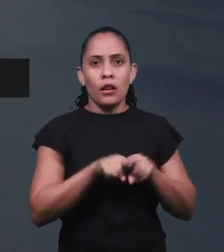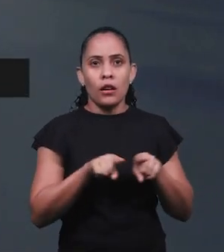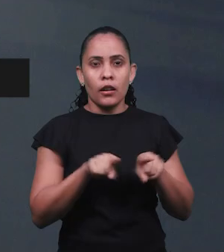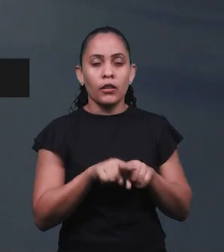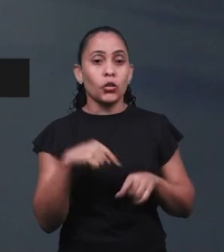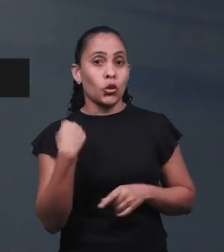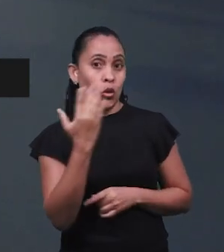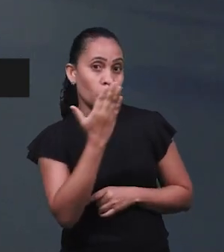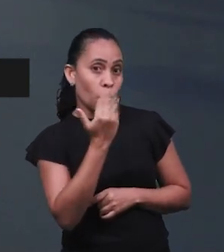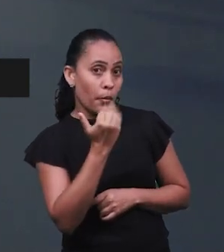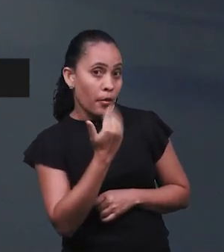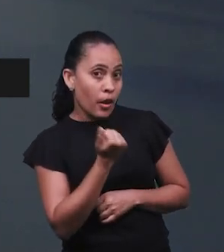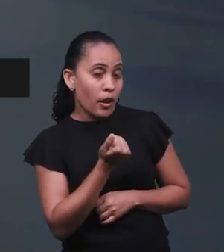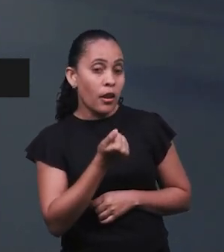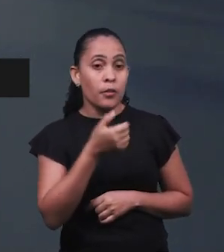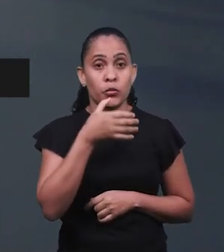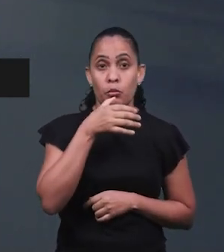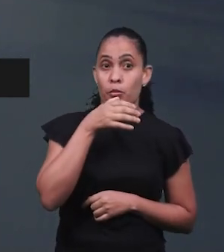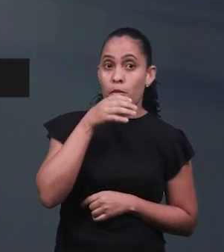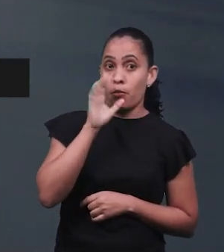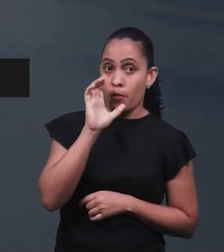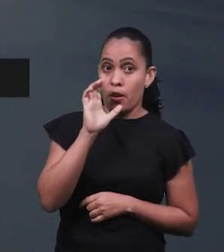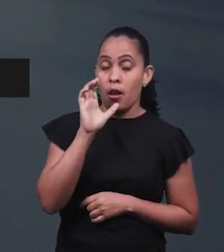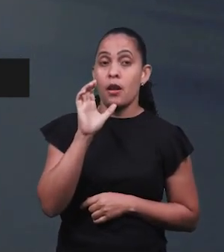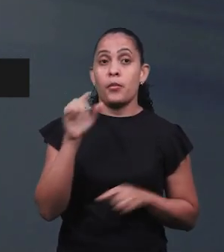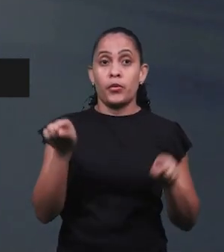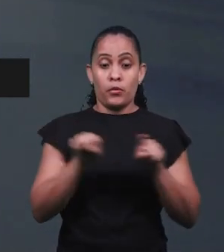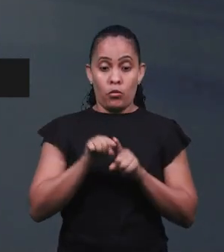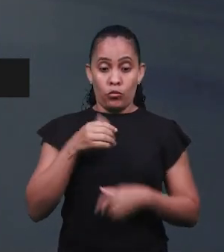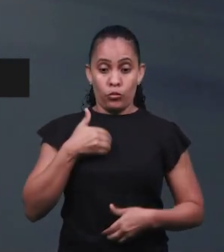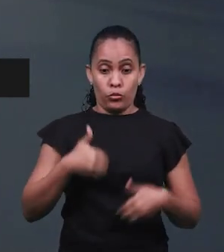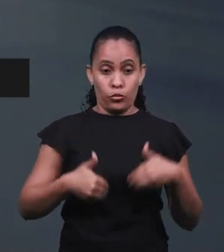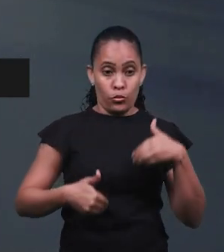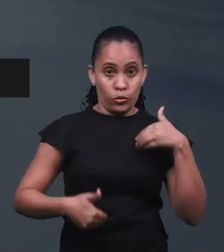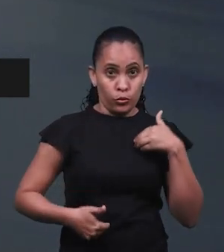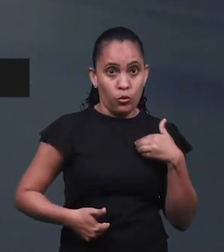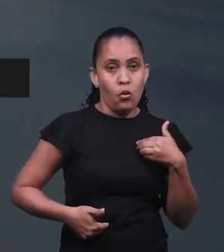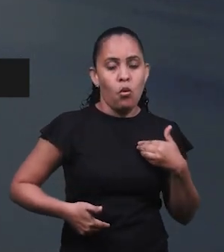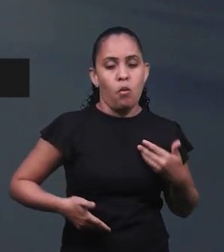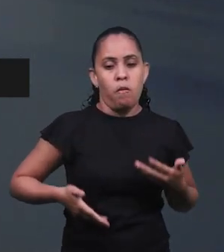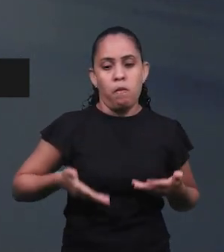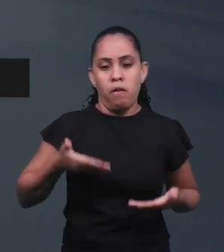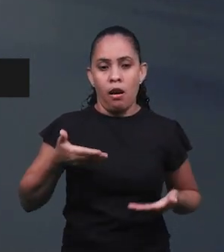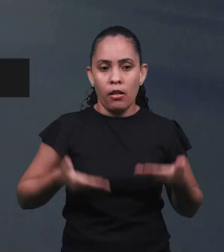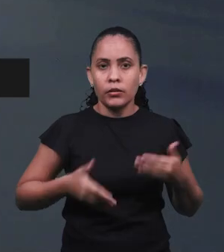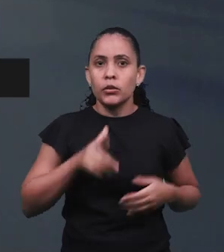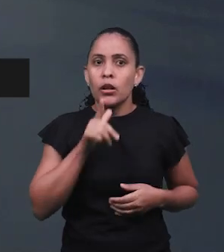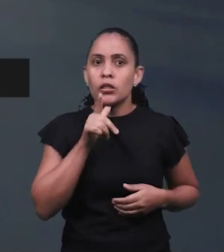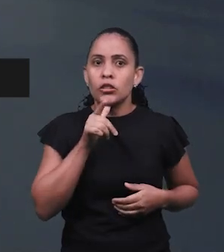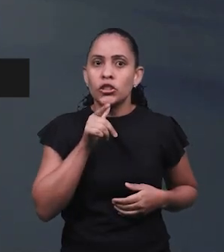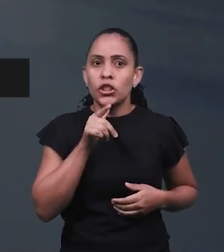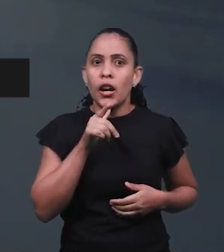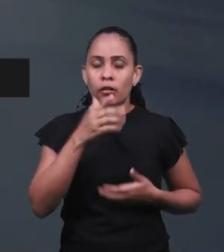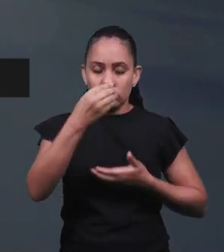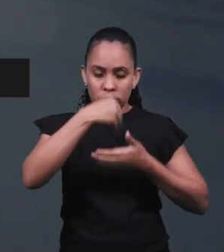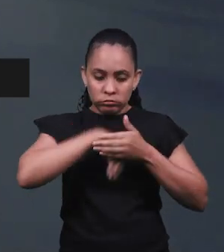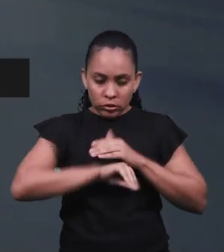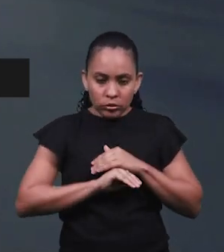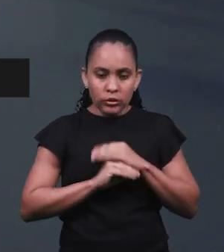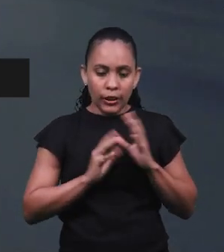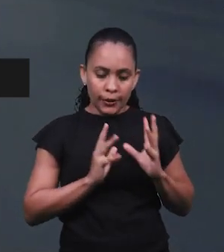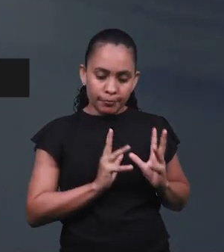se alimenta, o nosso metabolismo, o balanço de líquido, então isso tudo o rim filtra isso